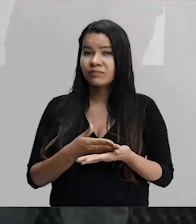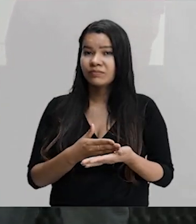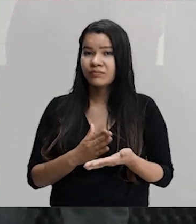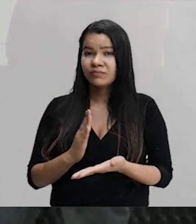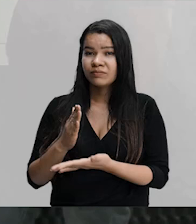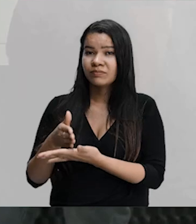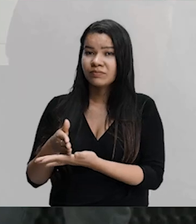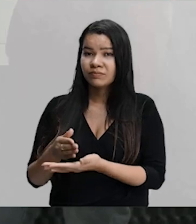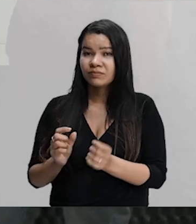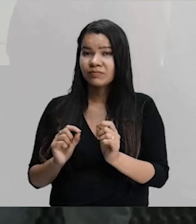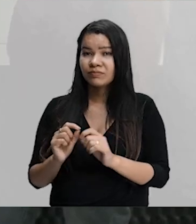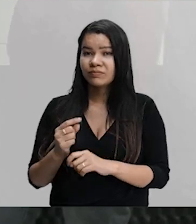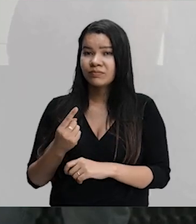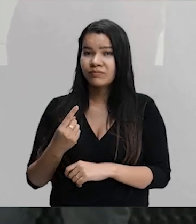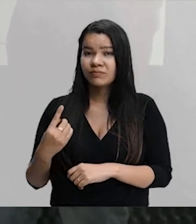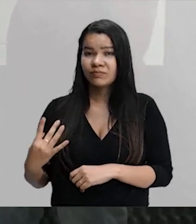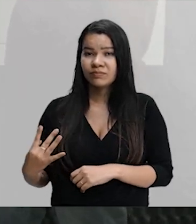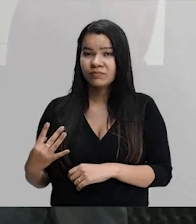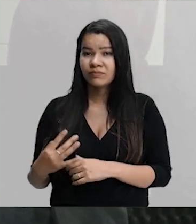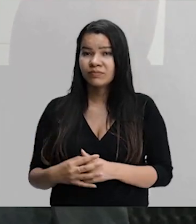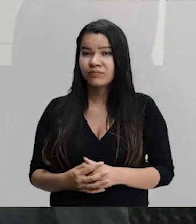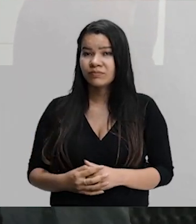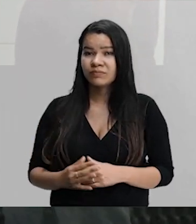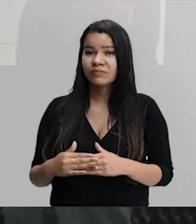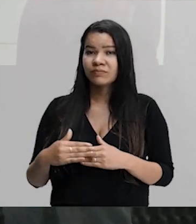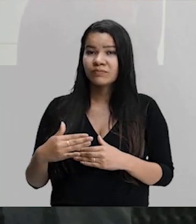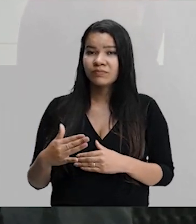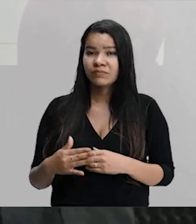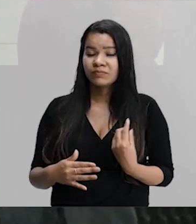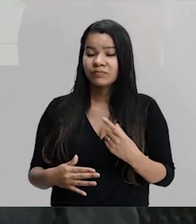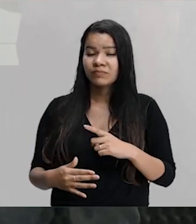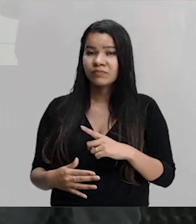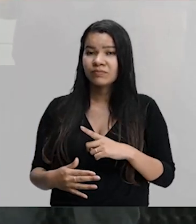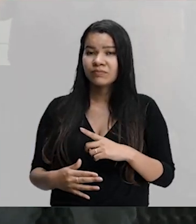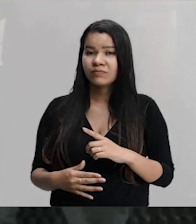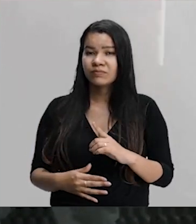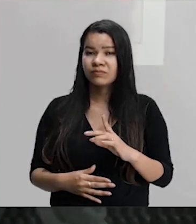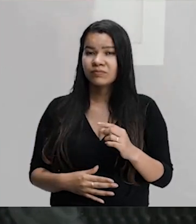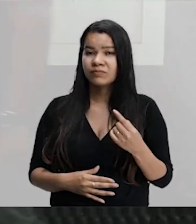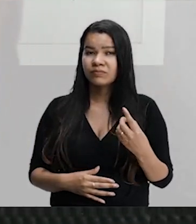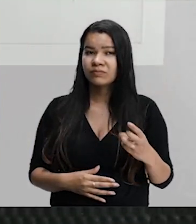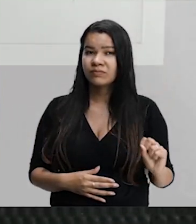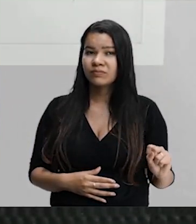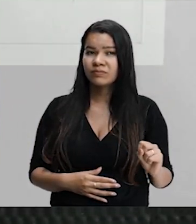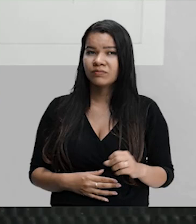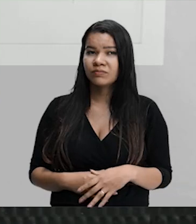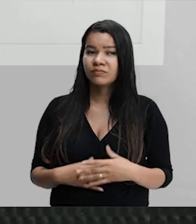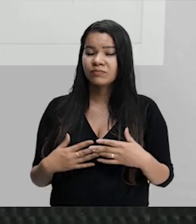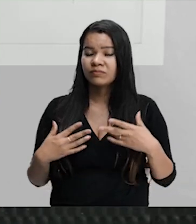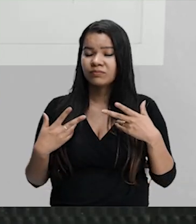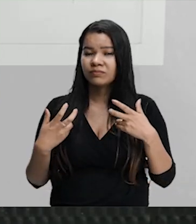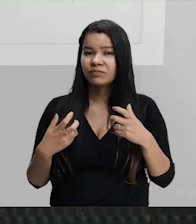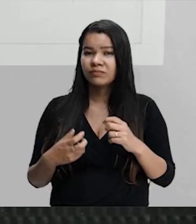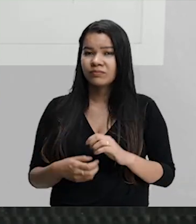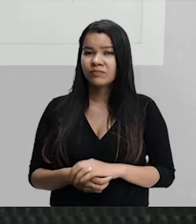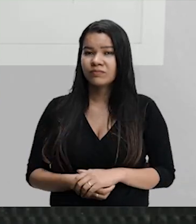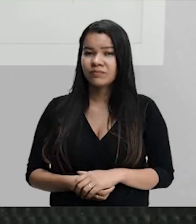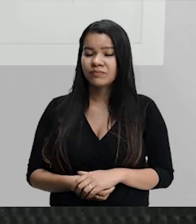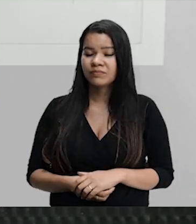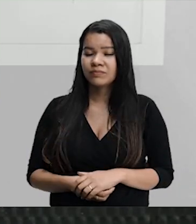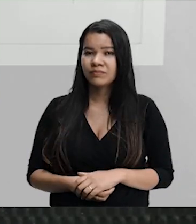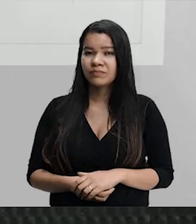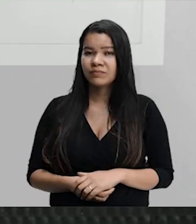um quarto. Tá ok? Passando o tempo, nós vamos ter aqui um oitavo. Percebam o seguinte, tá